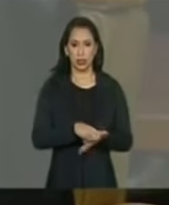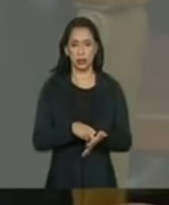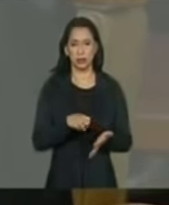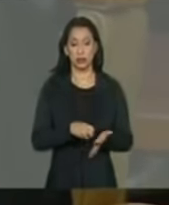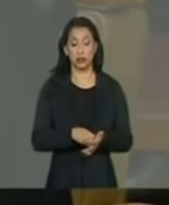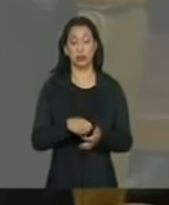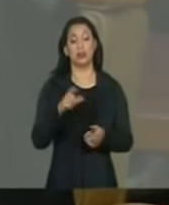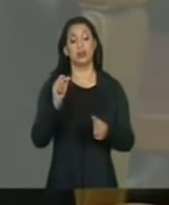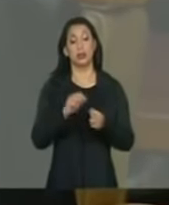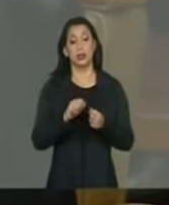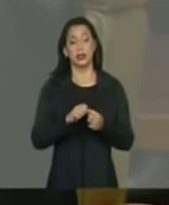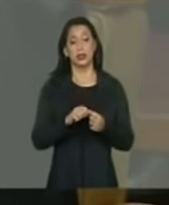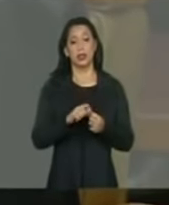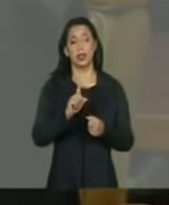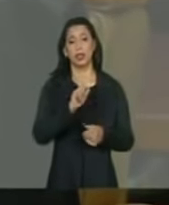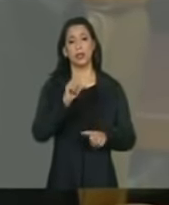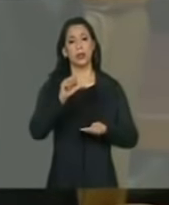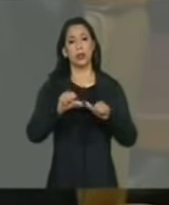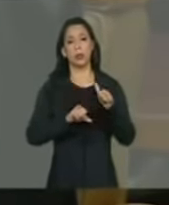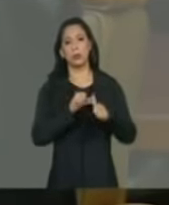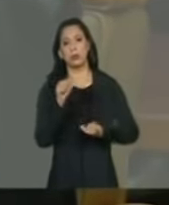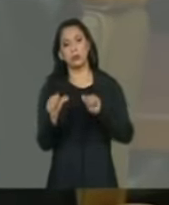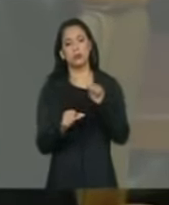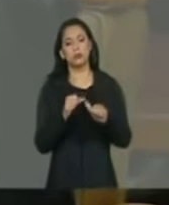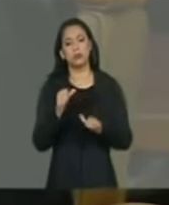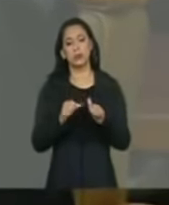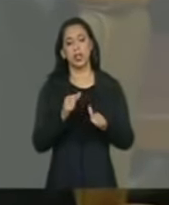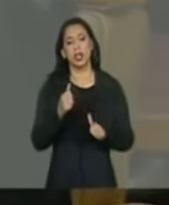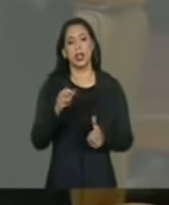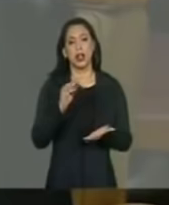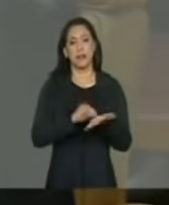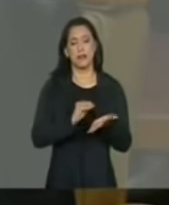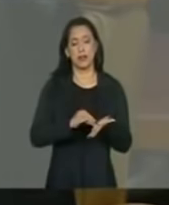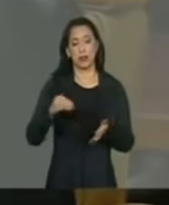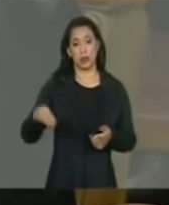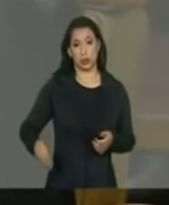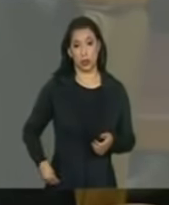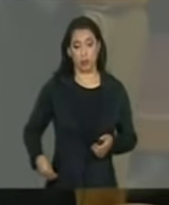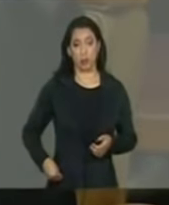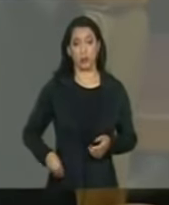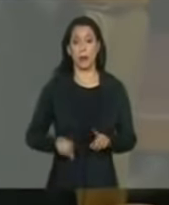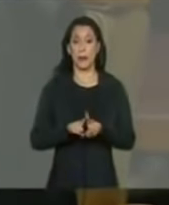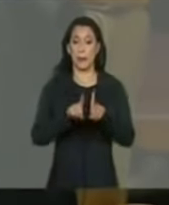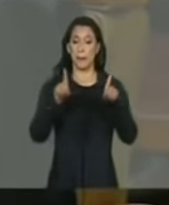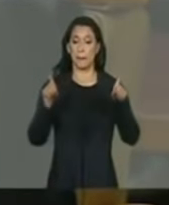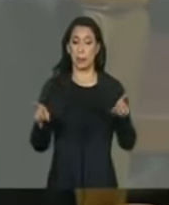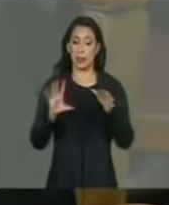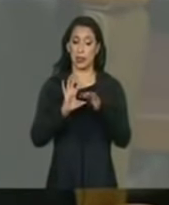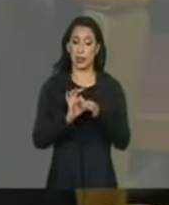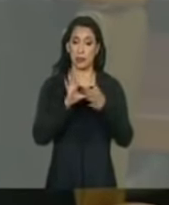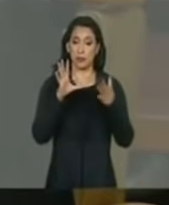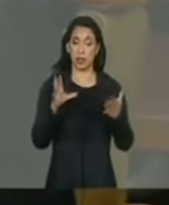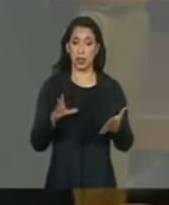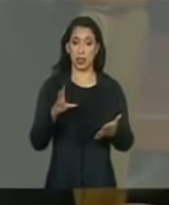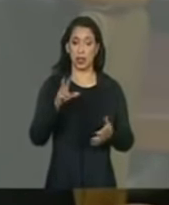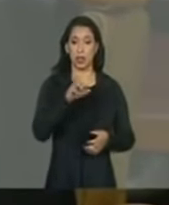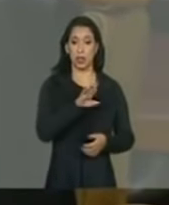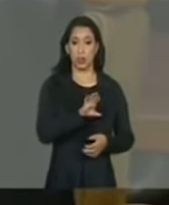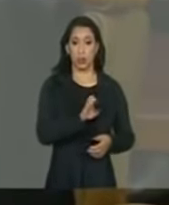não transgride o princípio constitucional da não culpabilidade desde que a privação da liberdade do sentenciado